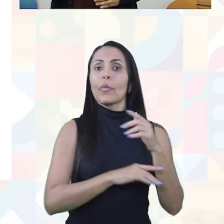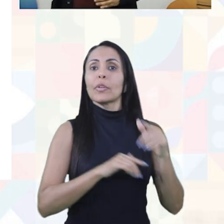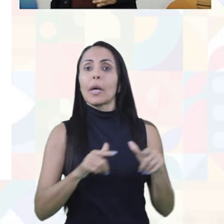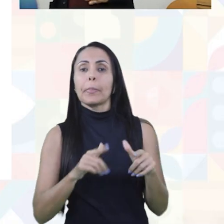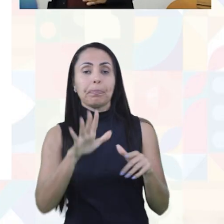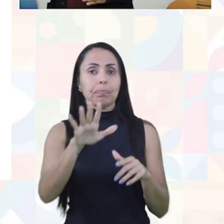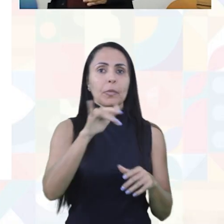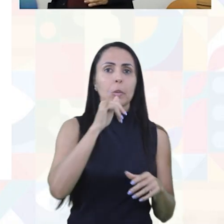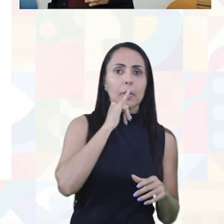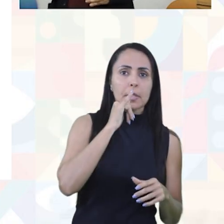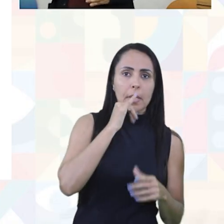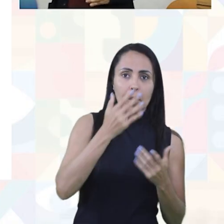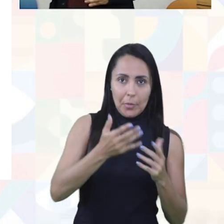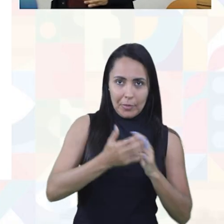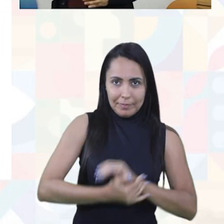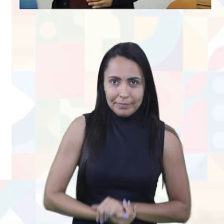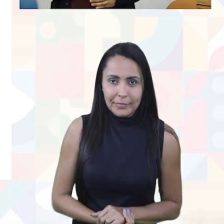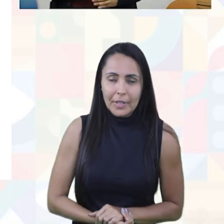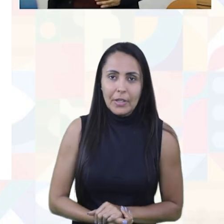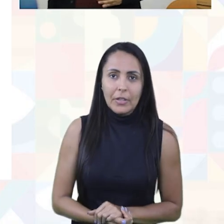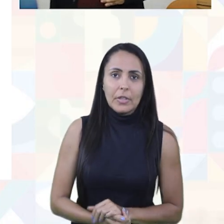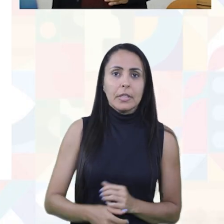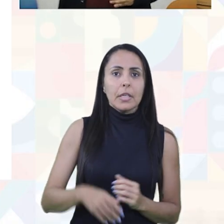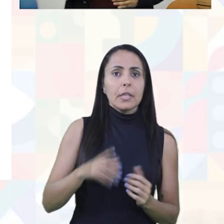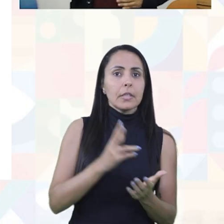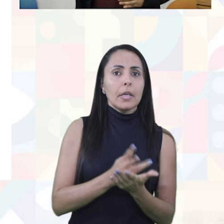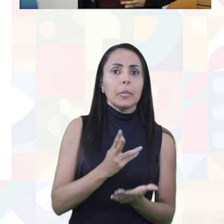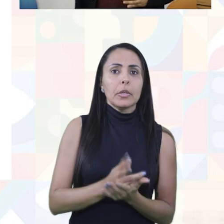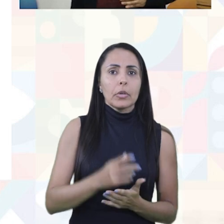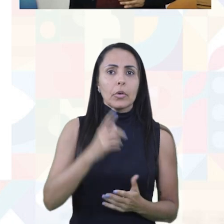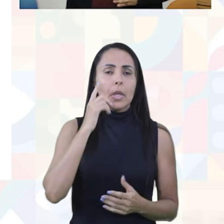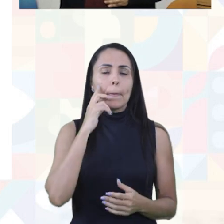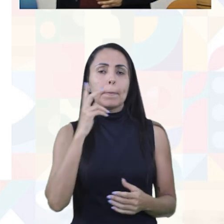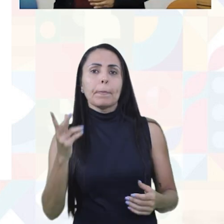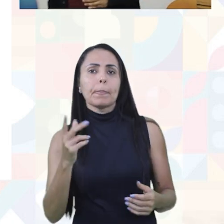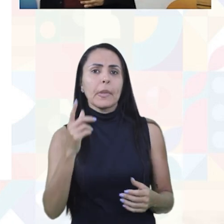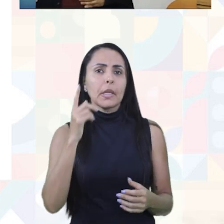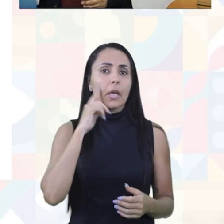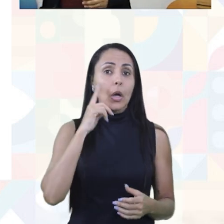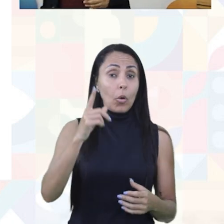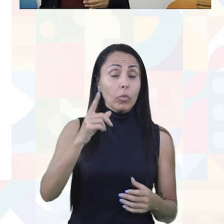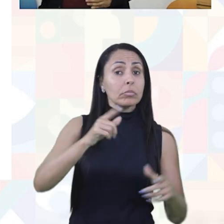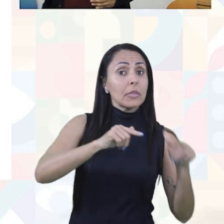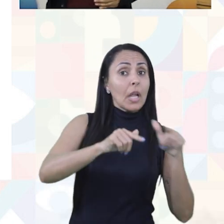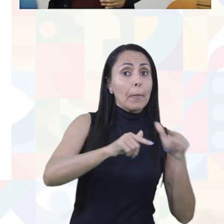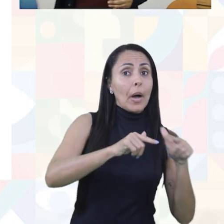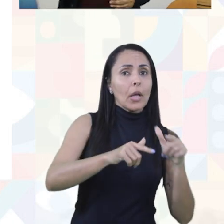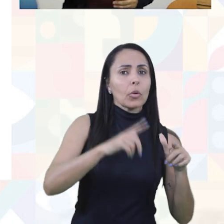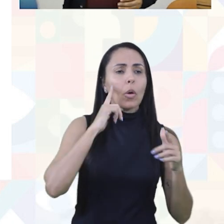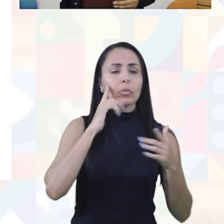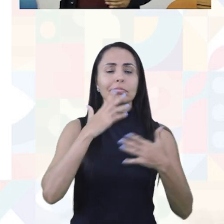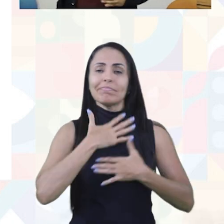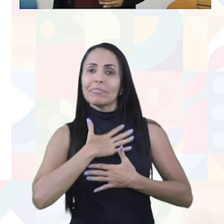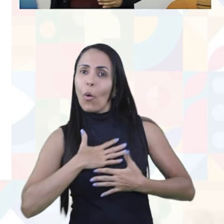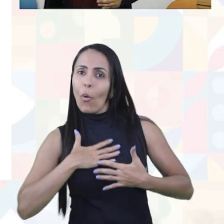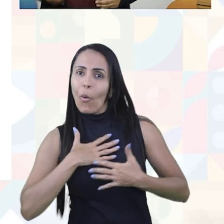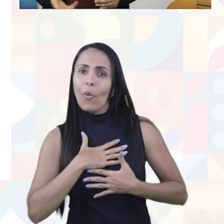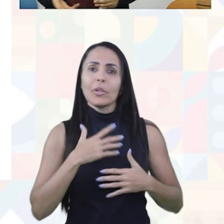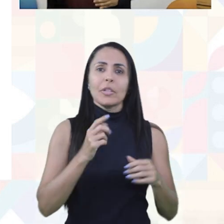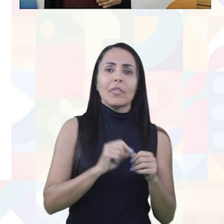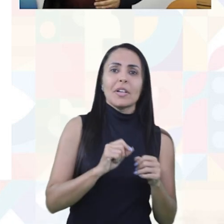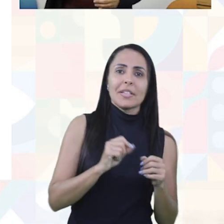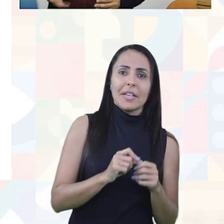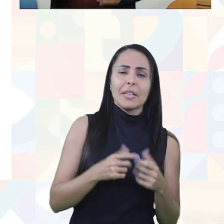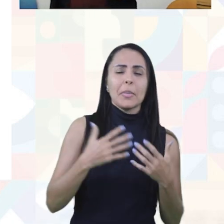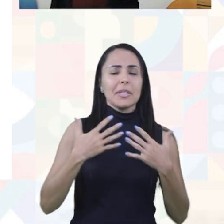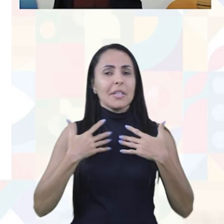né? Aí a gente vai e sempre escuta. Procure algo que você gosta de fazer, algo que lhe dê prazer, que lhe